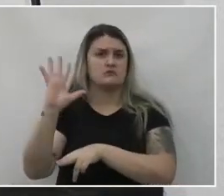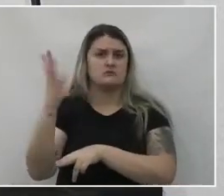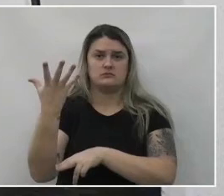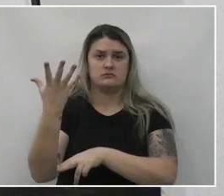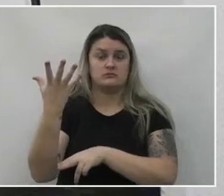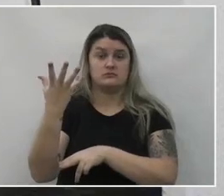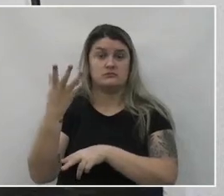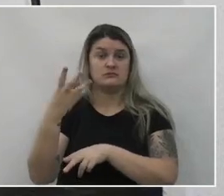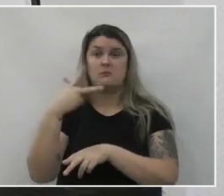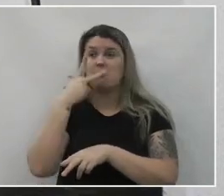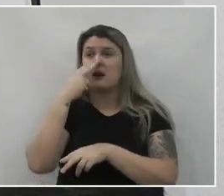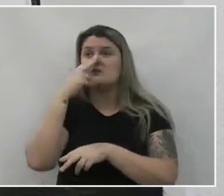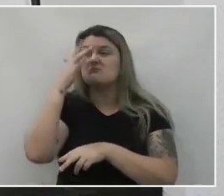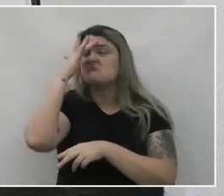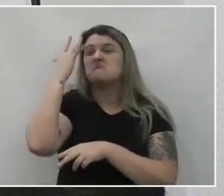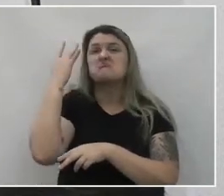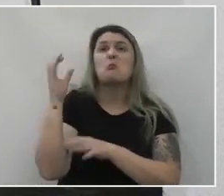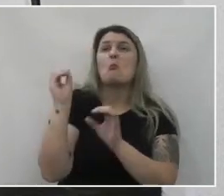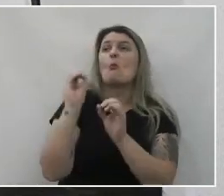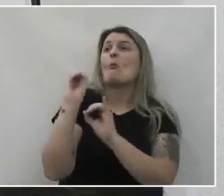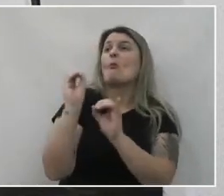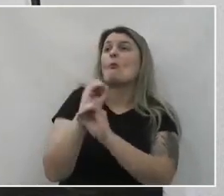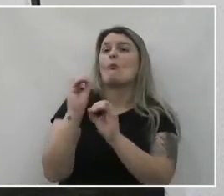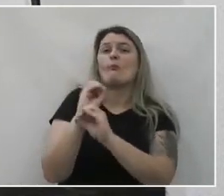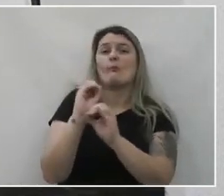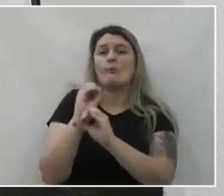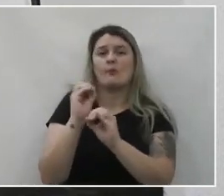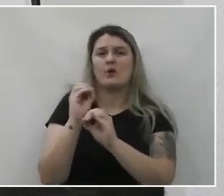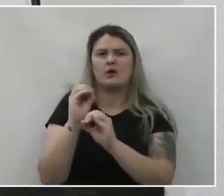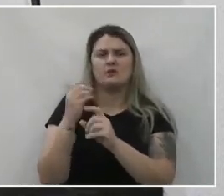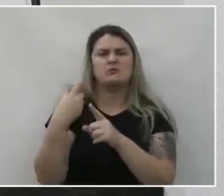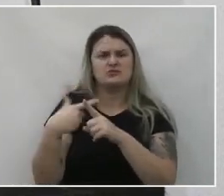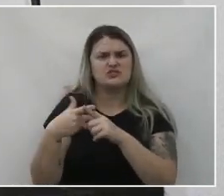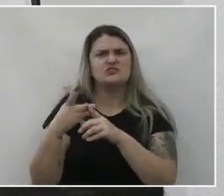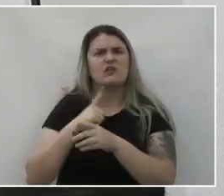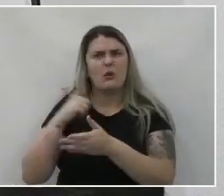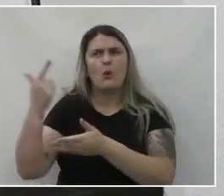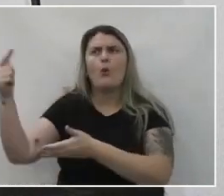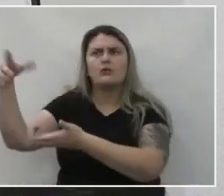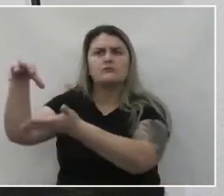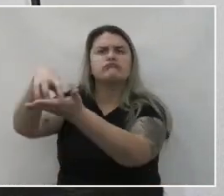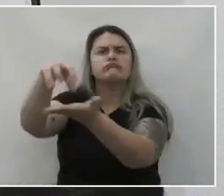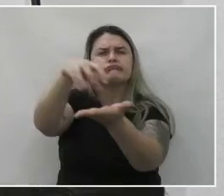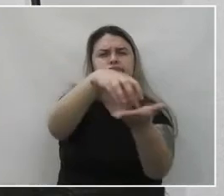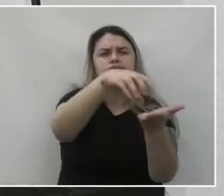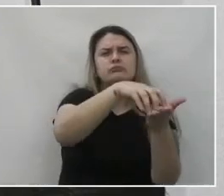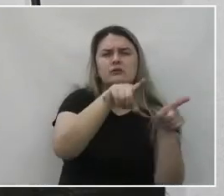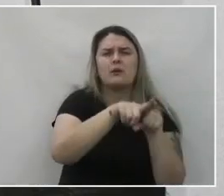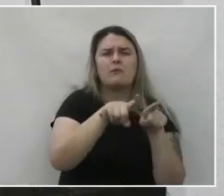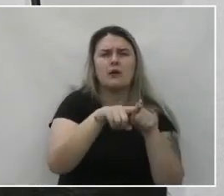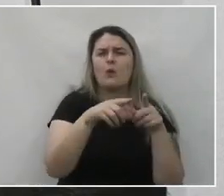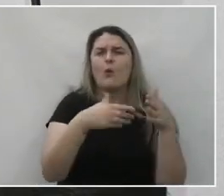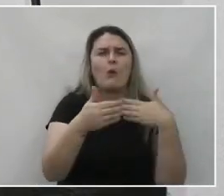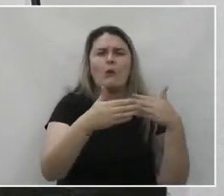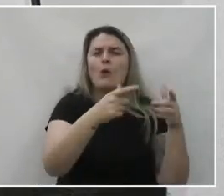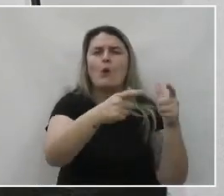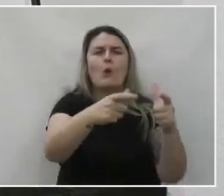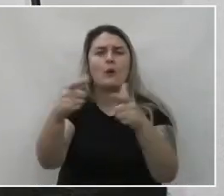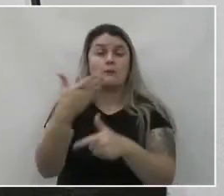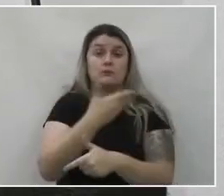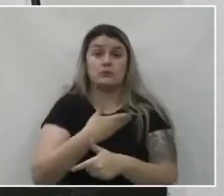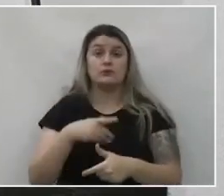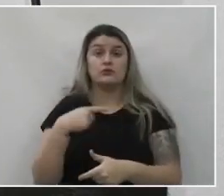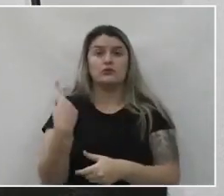acontecem e passam despercebidos não só nas instituições de ensino da região, como também em espaços públicos no geral.